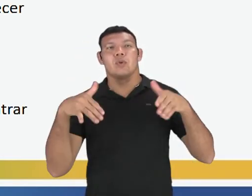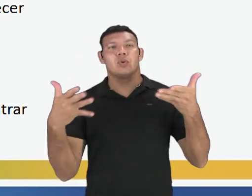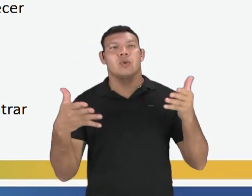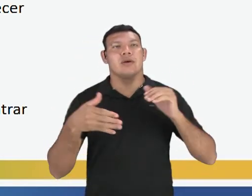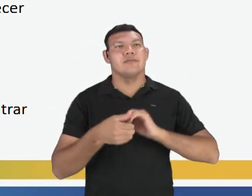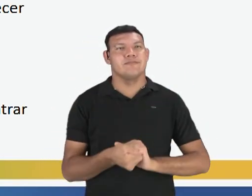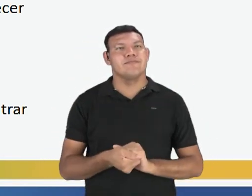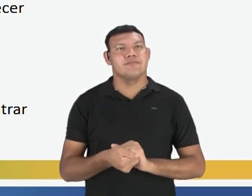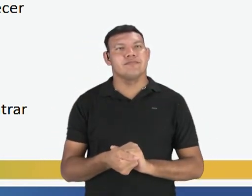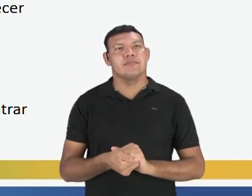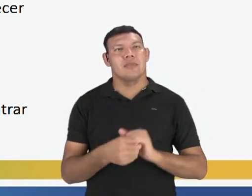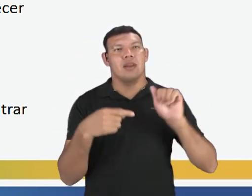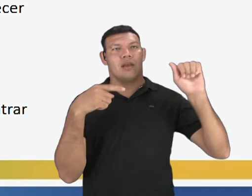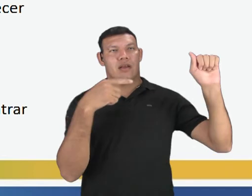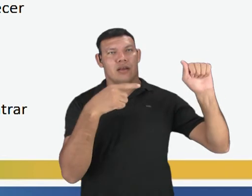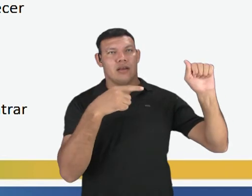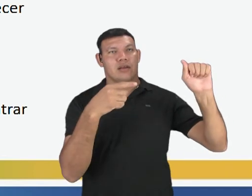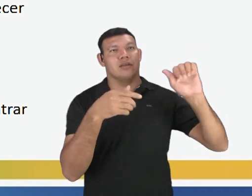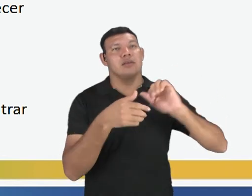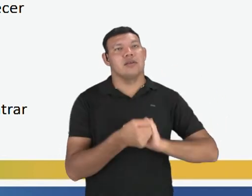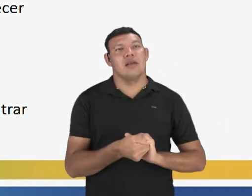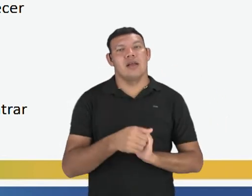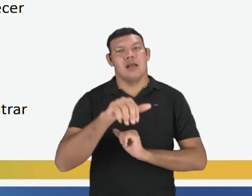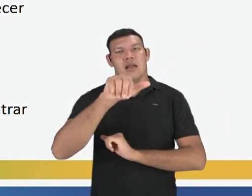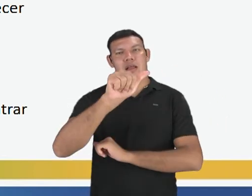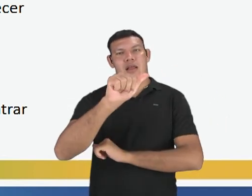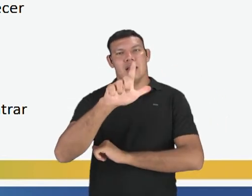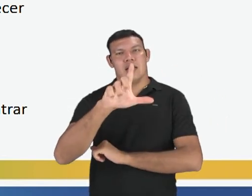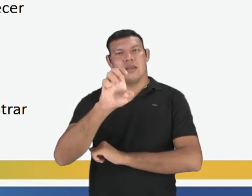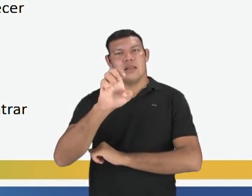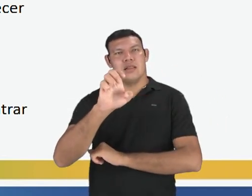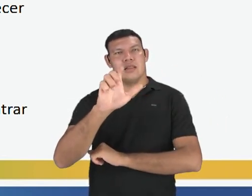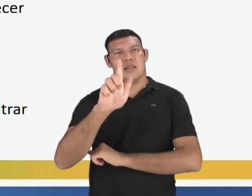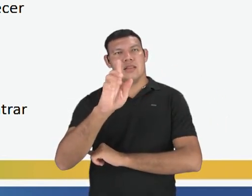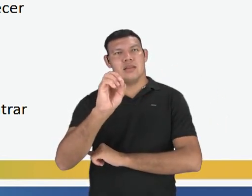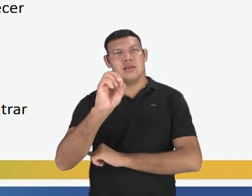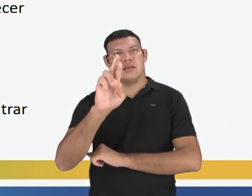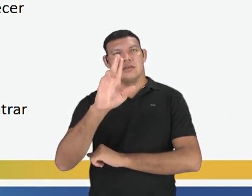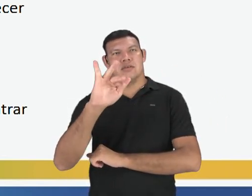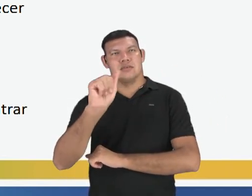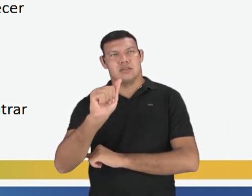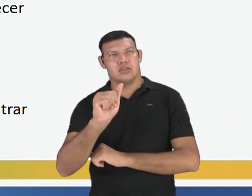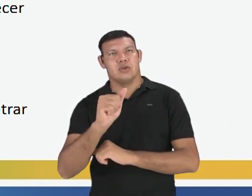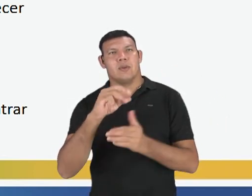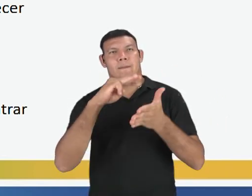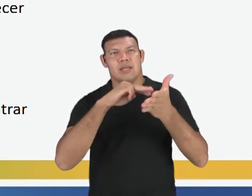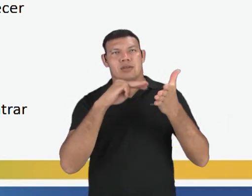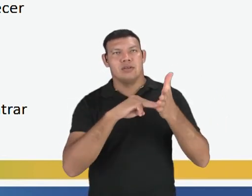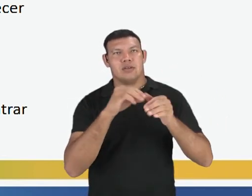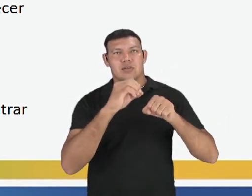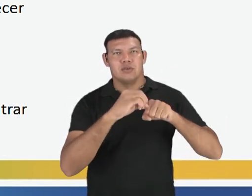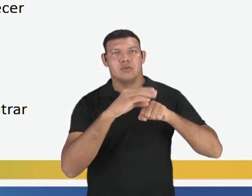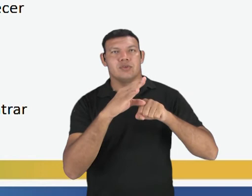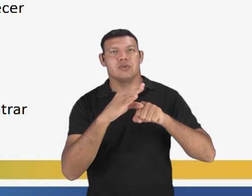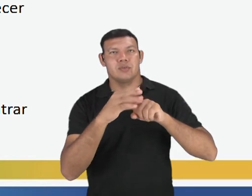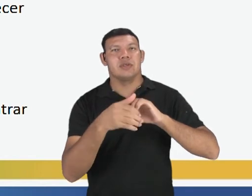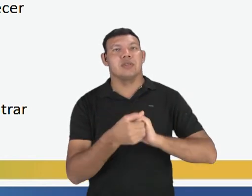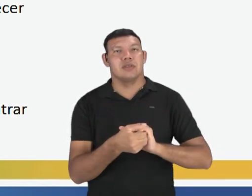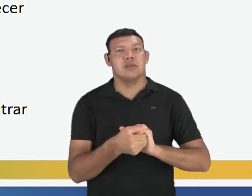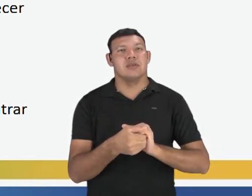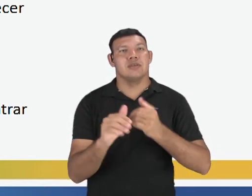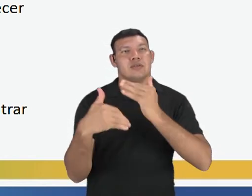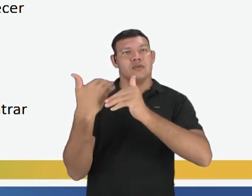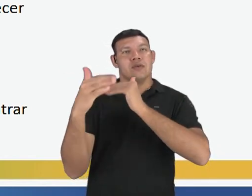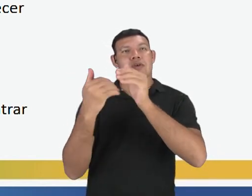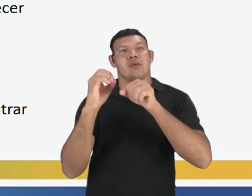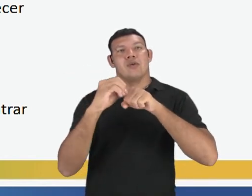do senso comum. Alegoria não, porque Sócrates nunca escreveu nenhum tipo de alegoria, né? Platão vai